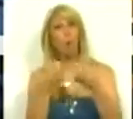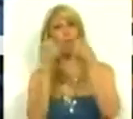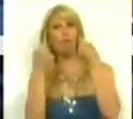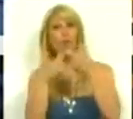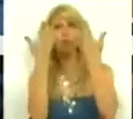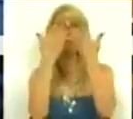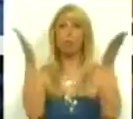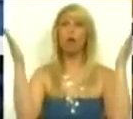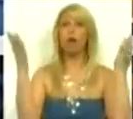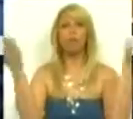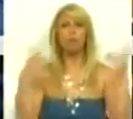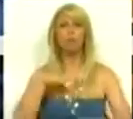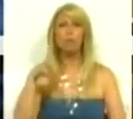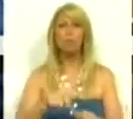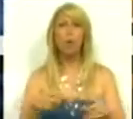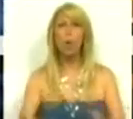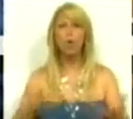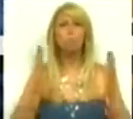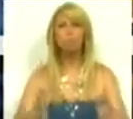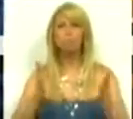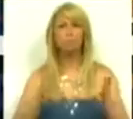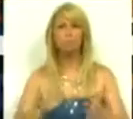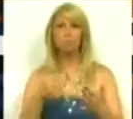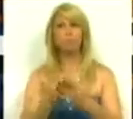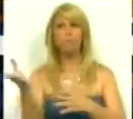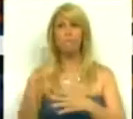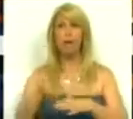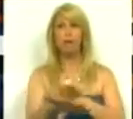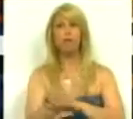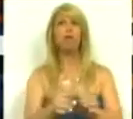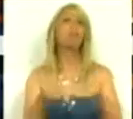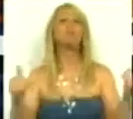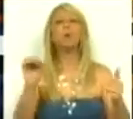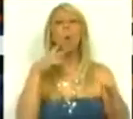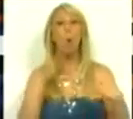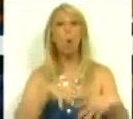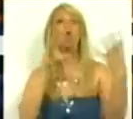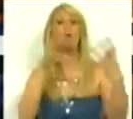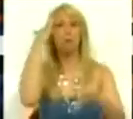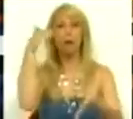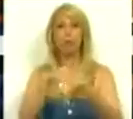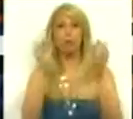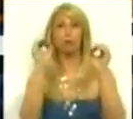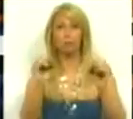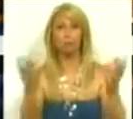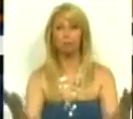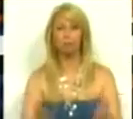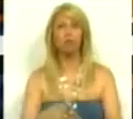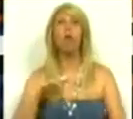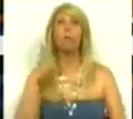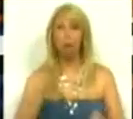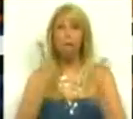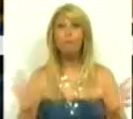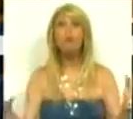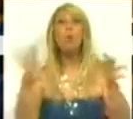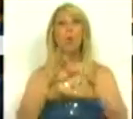precisa, objetivamente hoje, de mais divisão ou de conflitualidades estéreis. Portugal precisa de união,